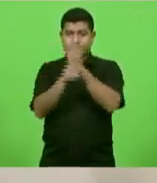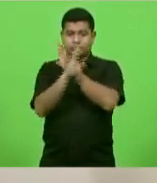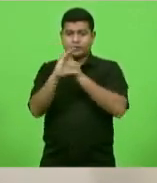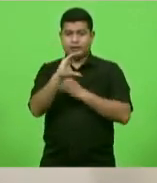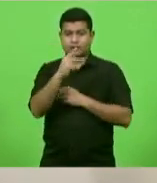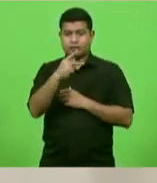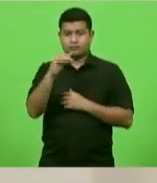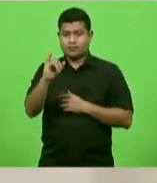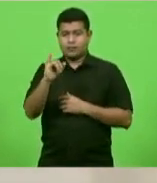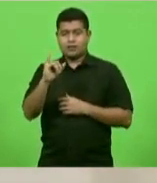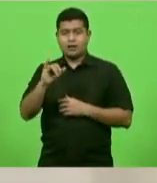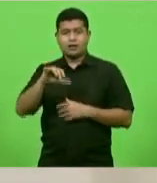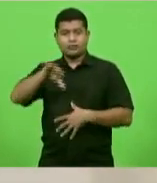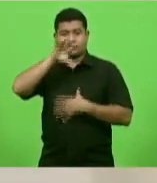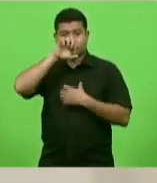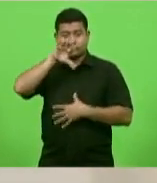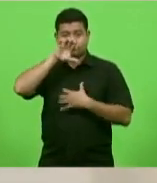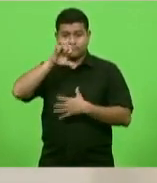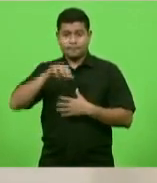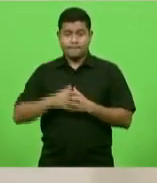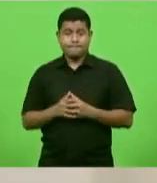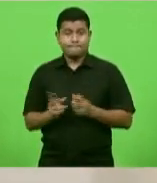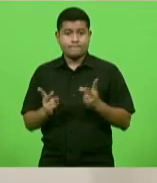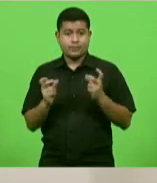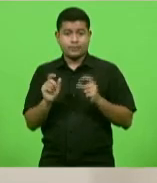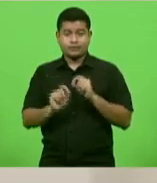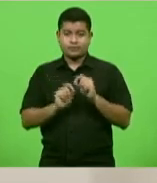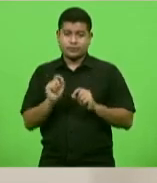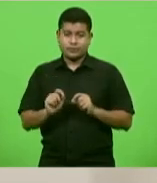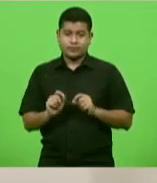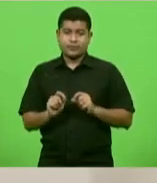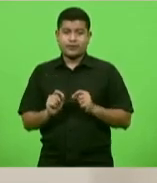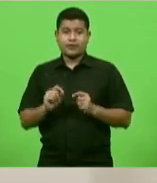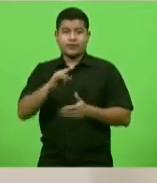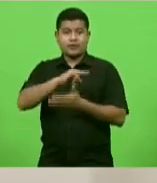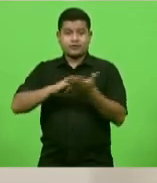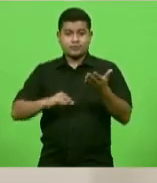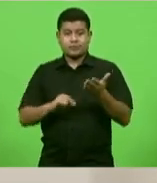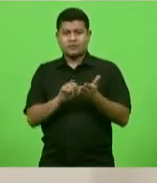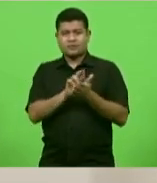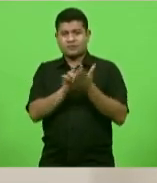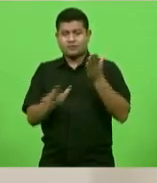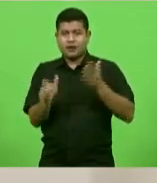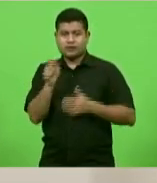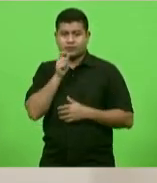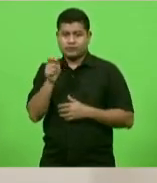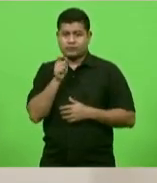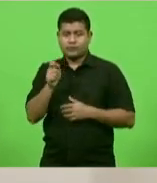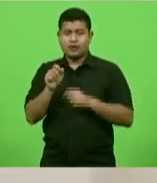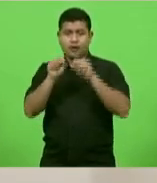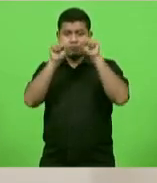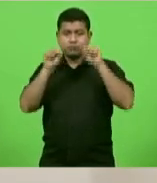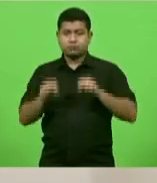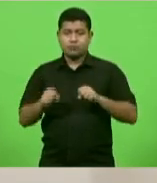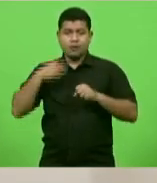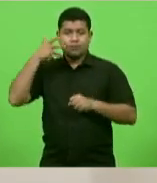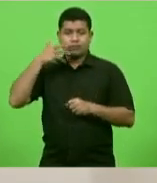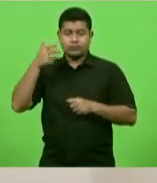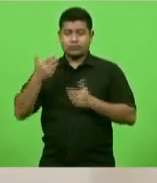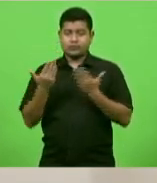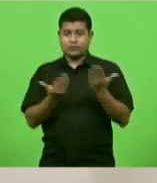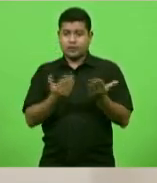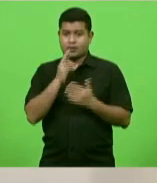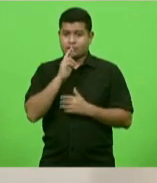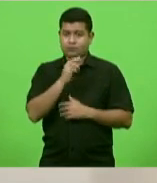dos respiradores. Nota-se, da documentação acostada e das diversas entrevistas e depoimentos do governador